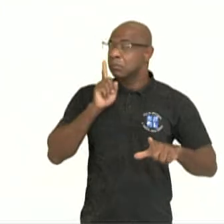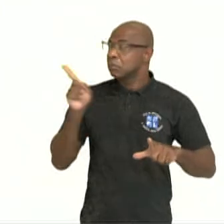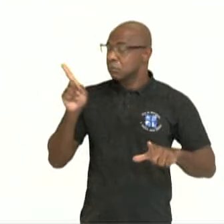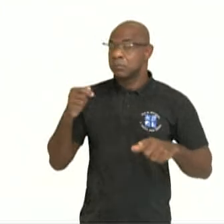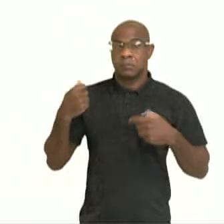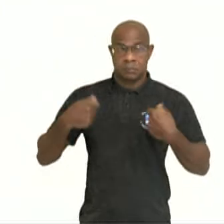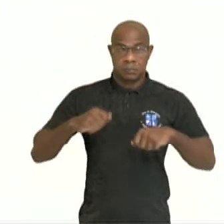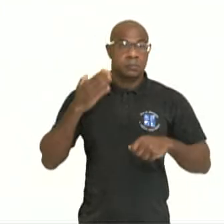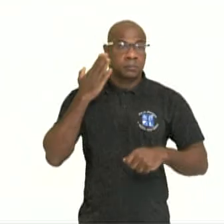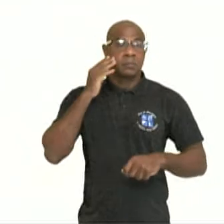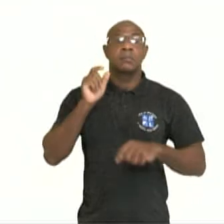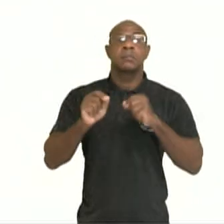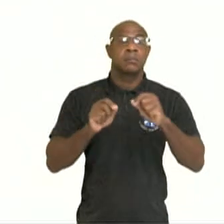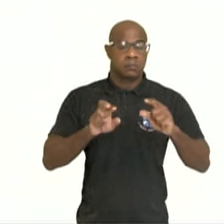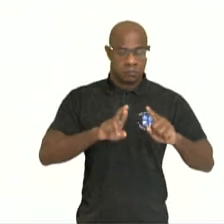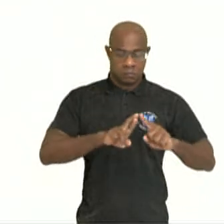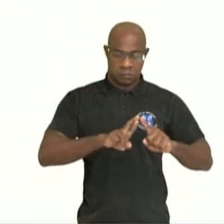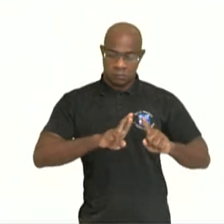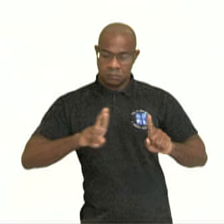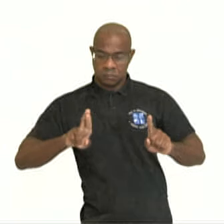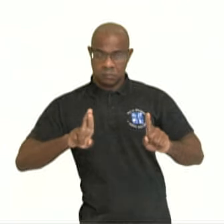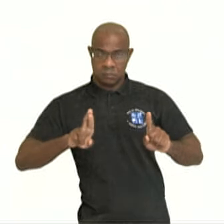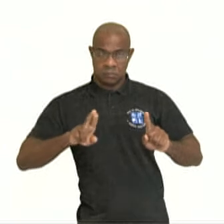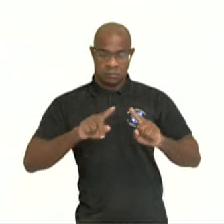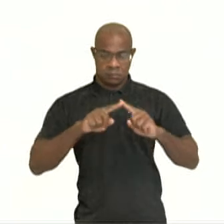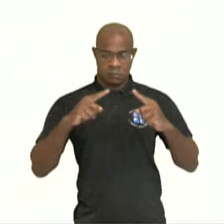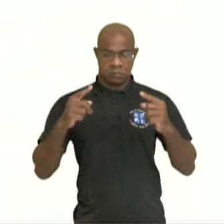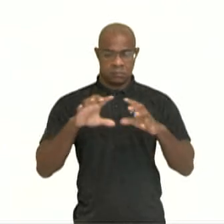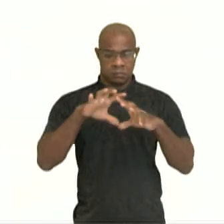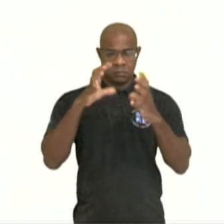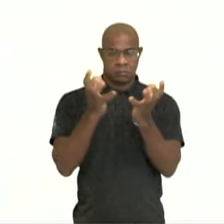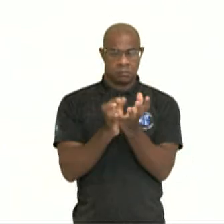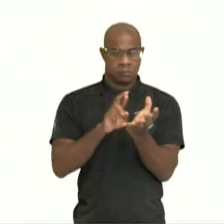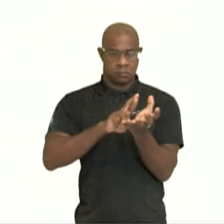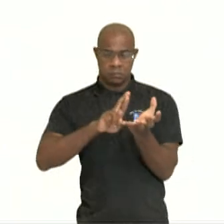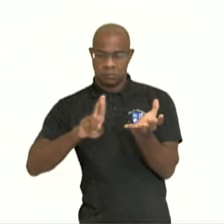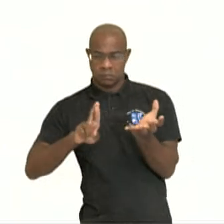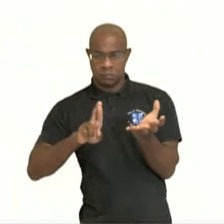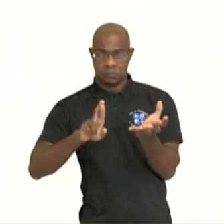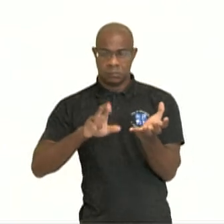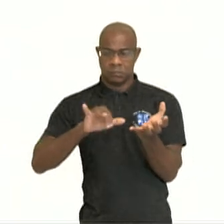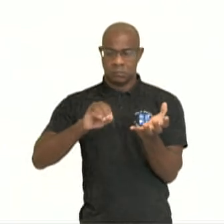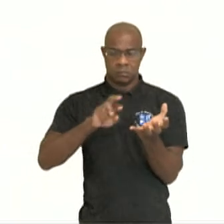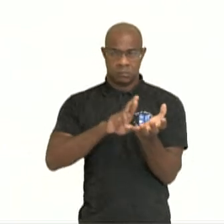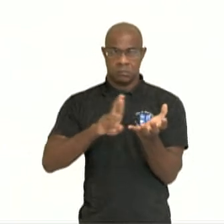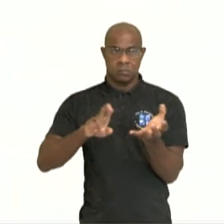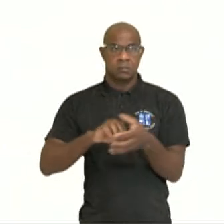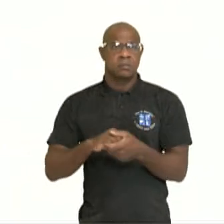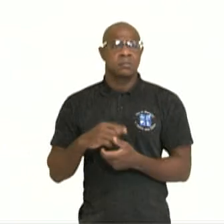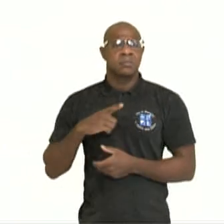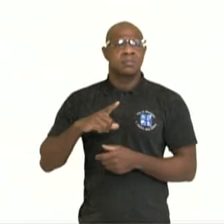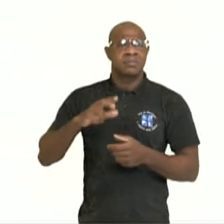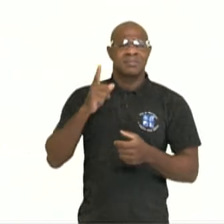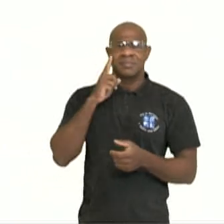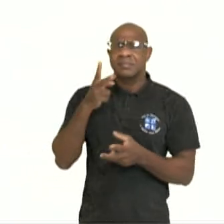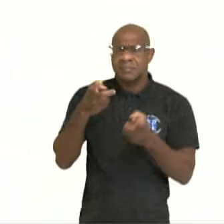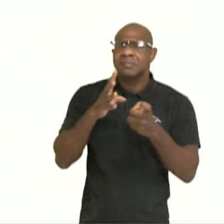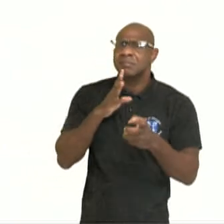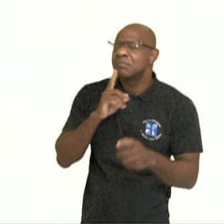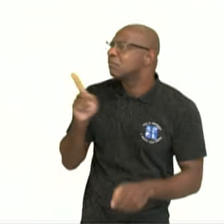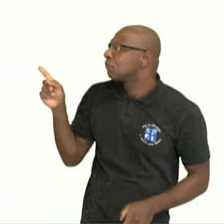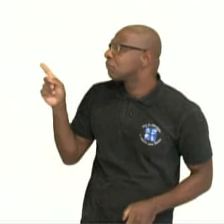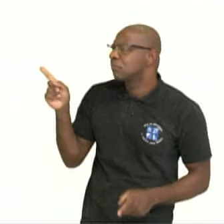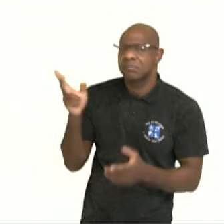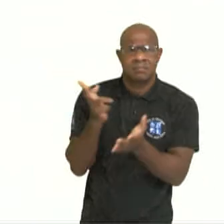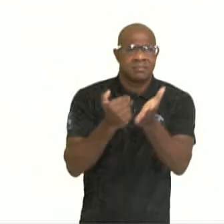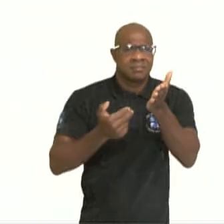raio da nossa esfera. E nós temos várias aplicações. Por exemplo, vocês já viram essas figuras aqui, essas